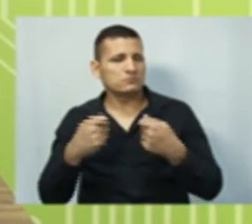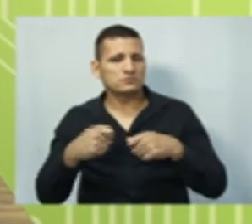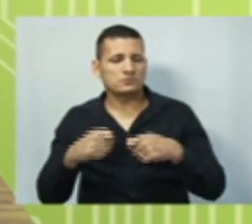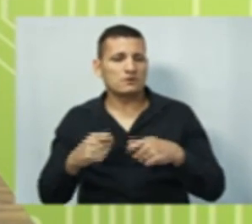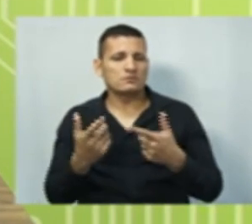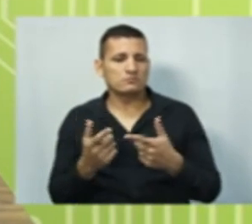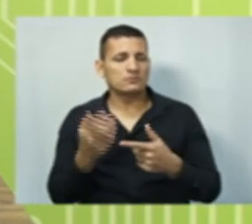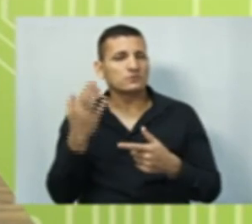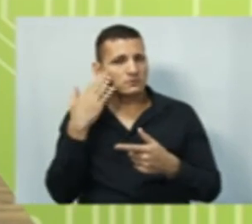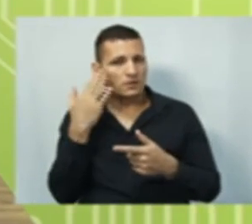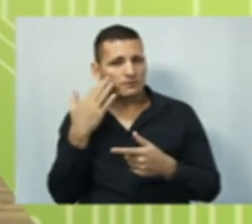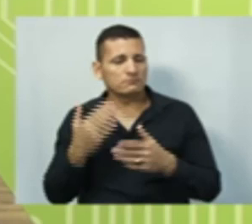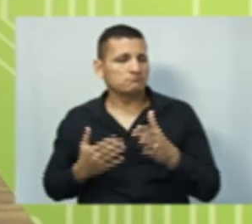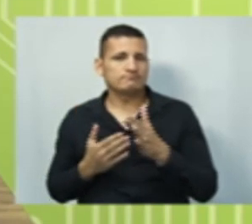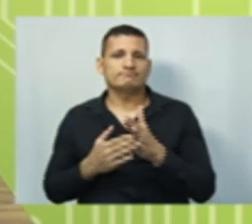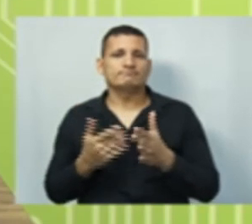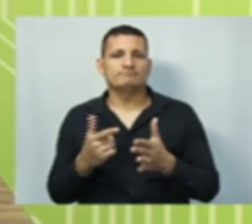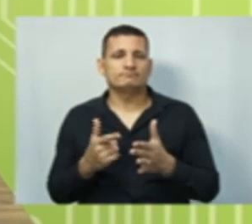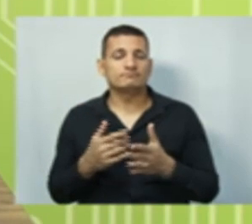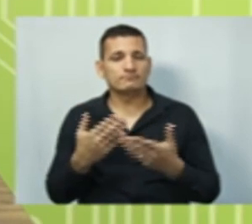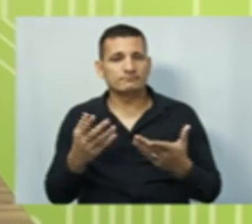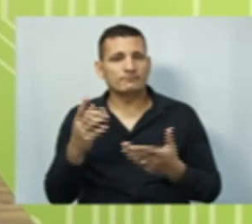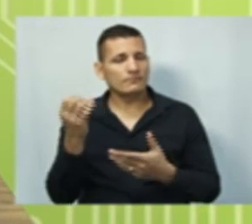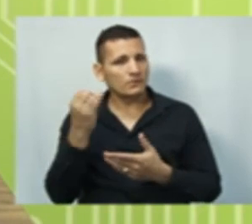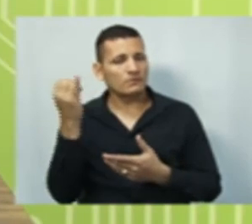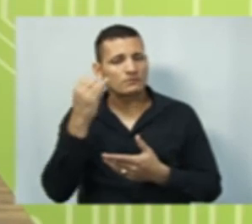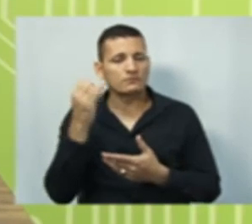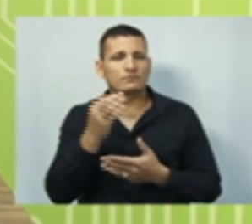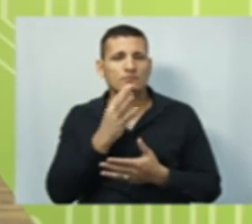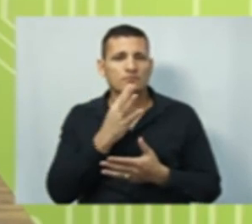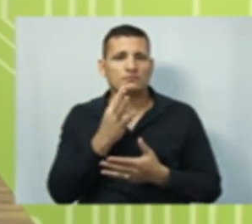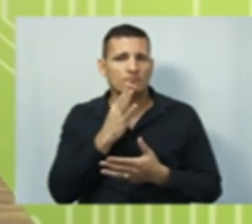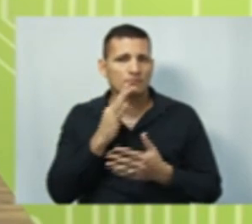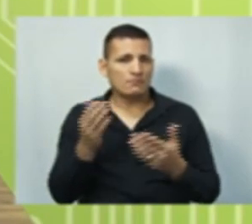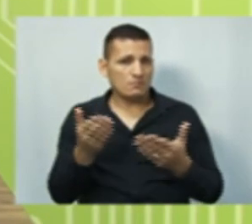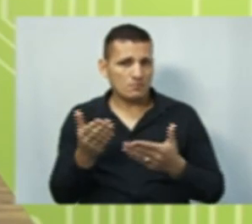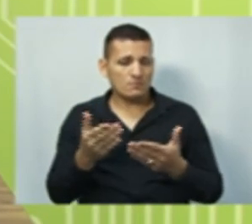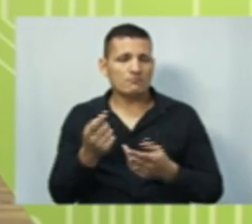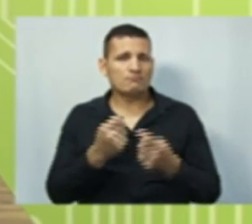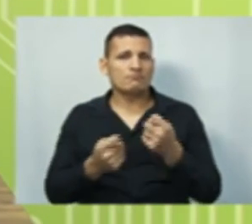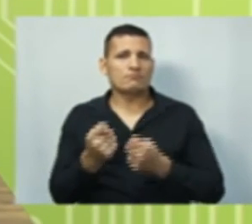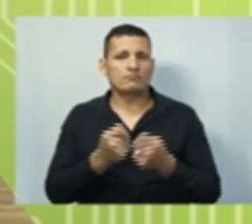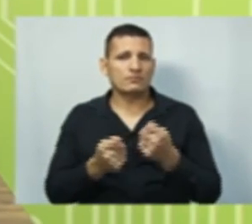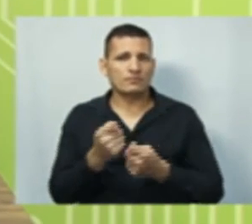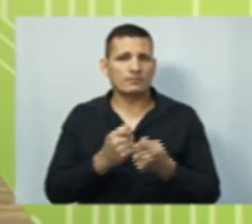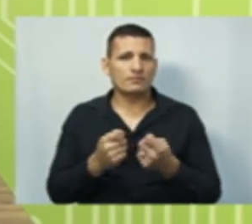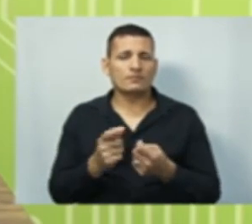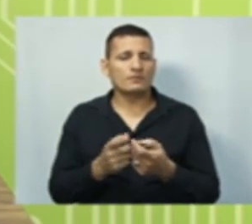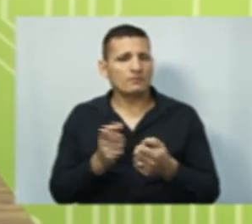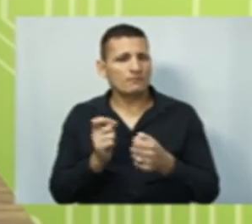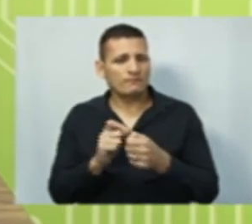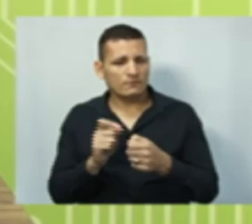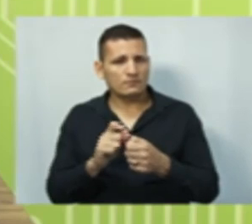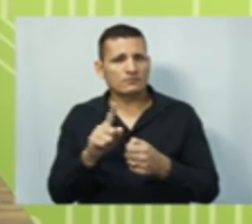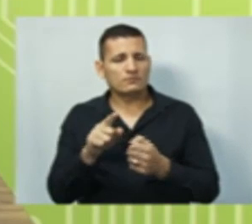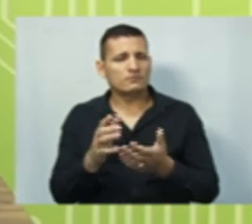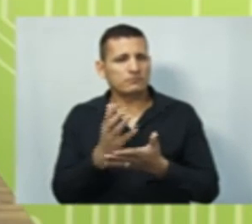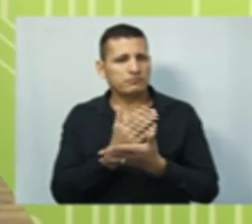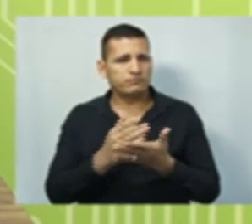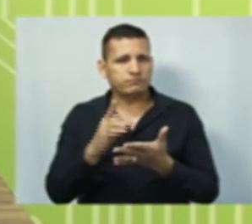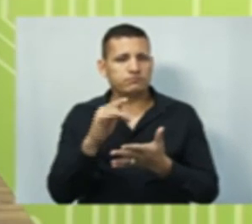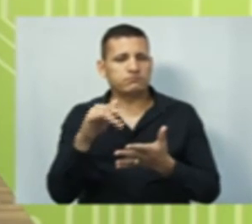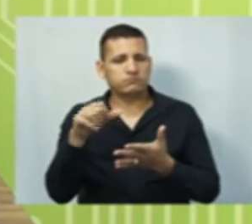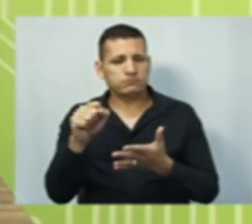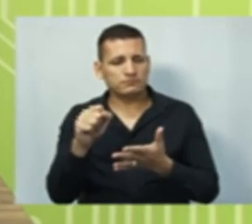que são ilimitadas. Então, é importante a gente conhecer esse momento econômico da nossa economia, a gente faz isso com os nossos dados